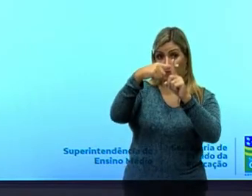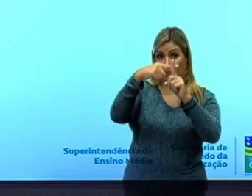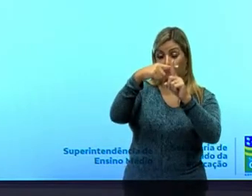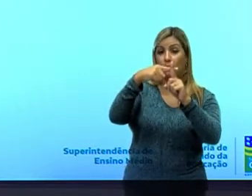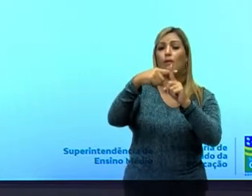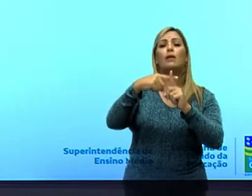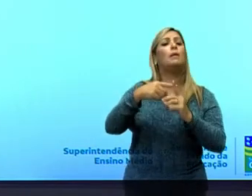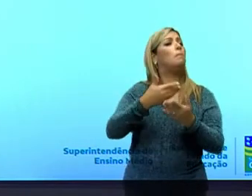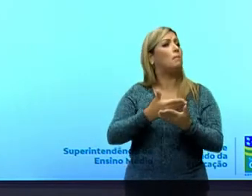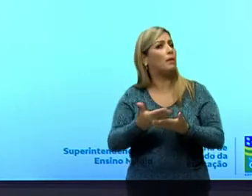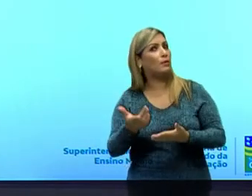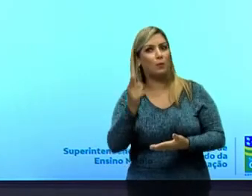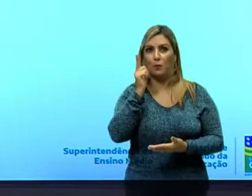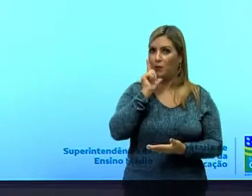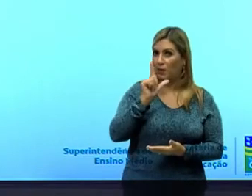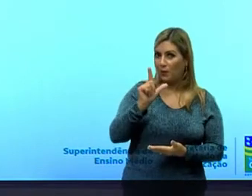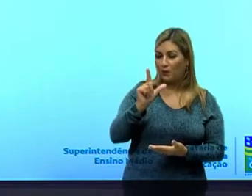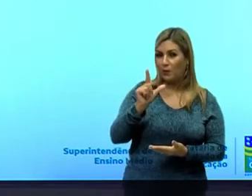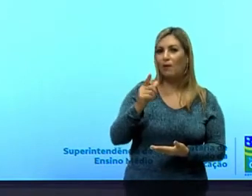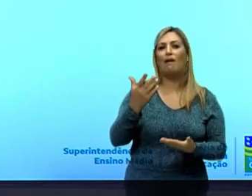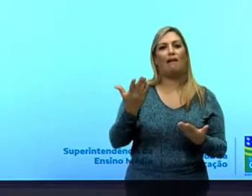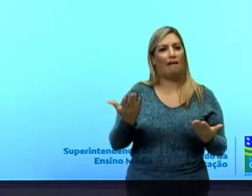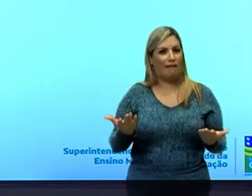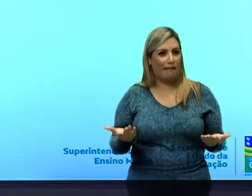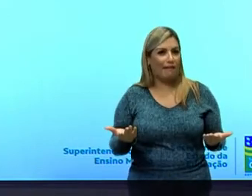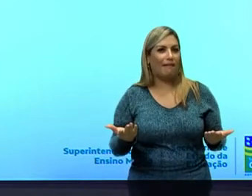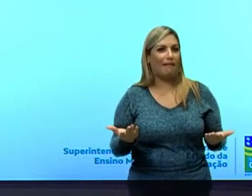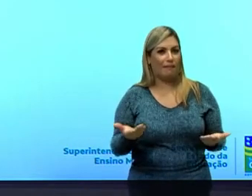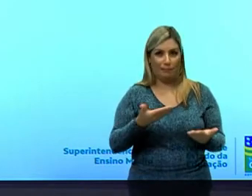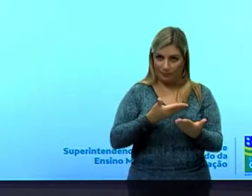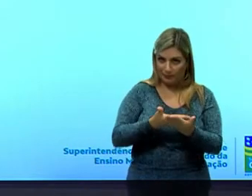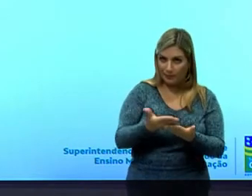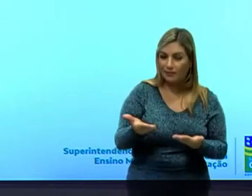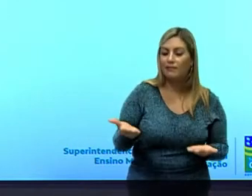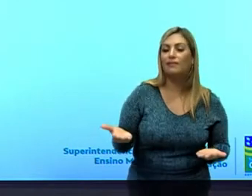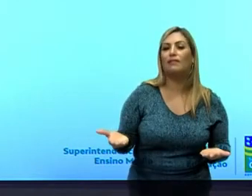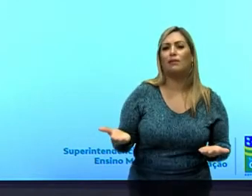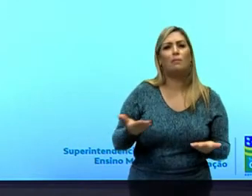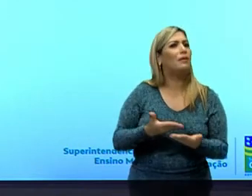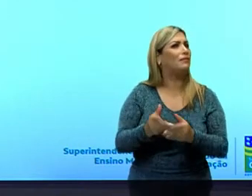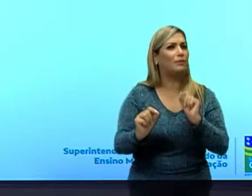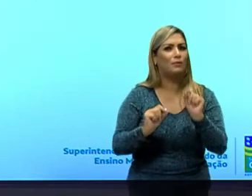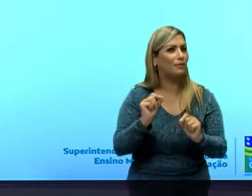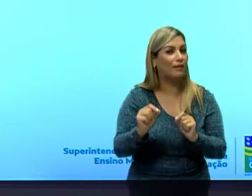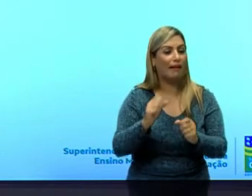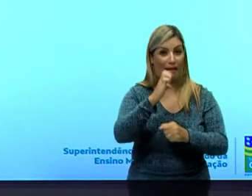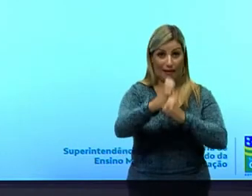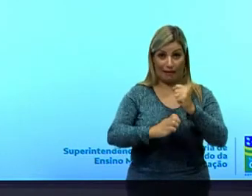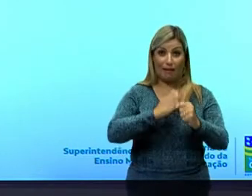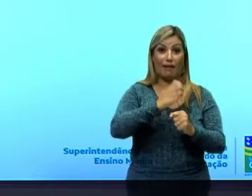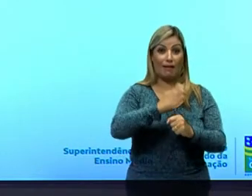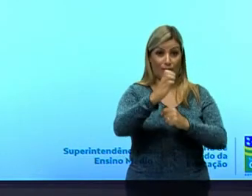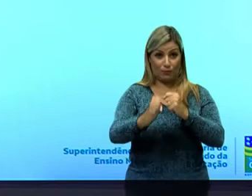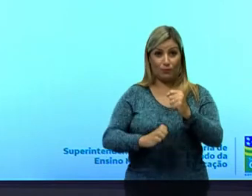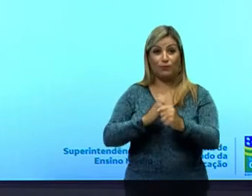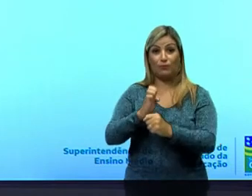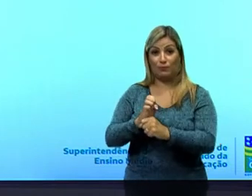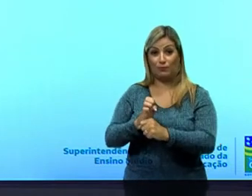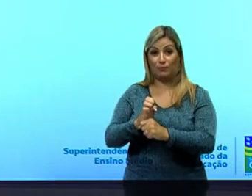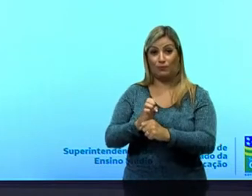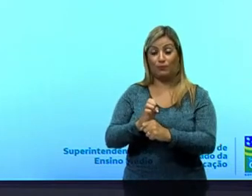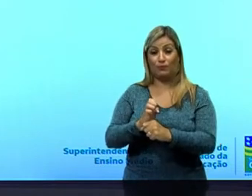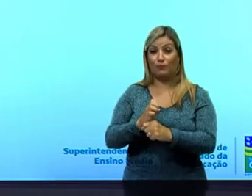ele perdeu ele ganhou a muito bem que ele perdeu mas perdeu o que pessoal elétrons